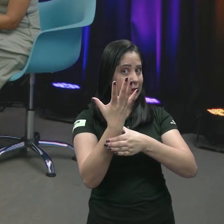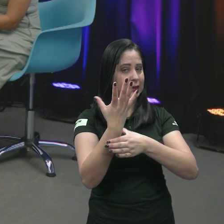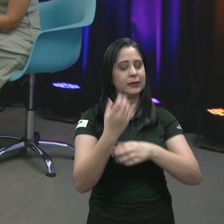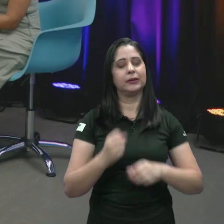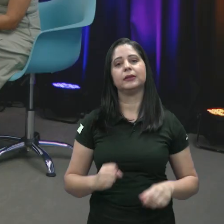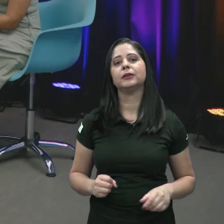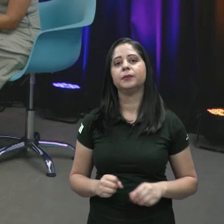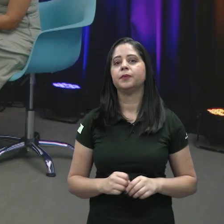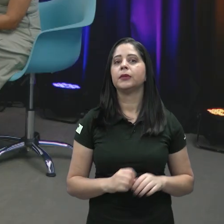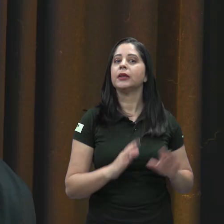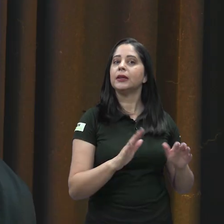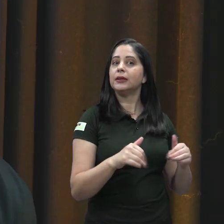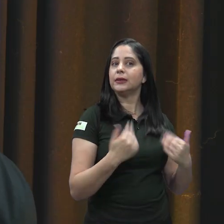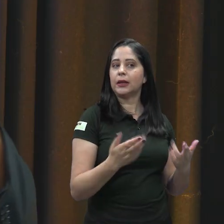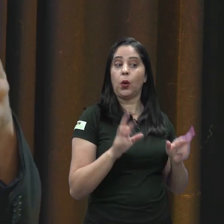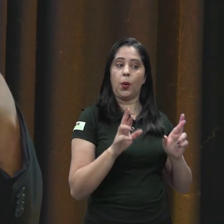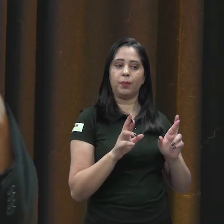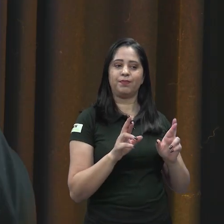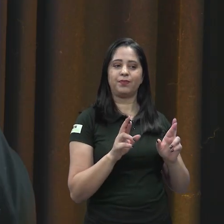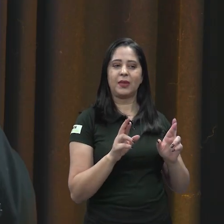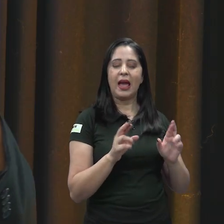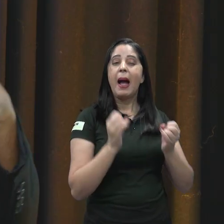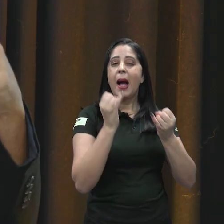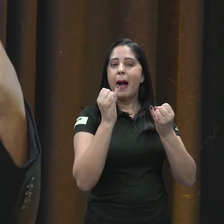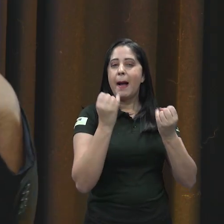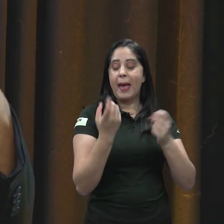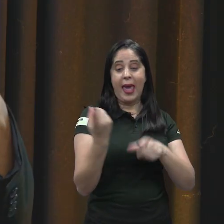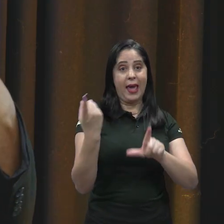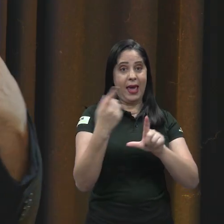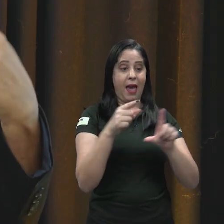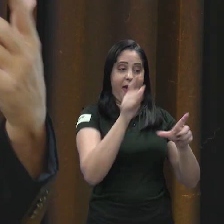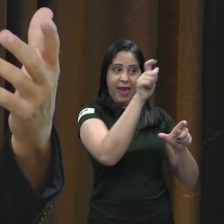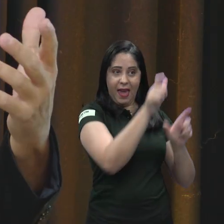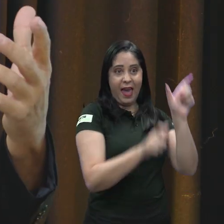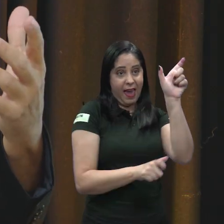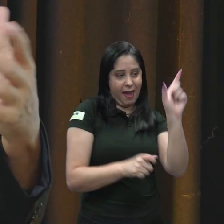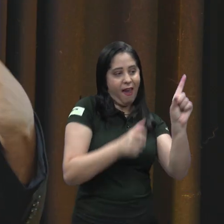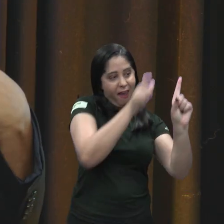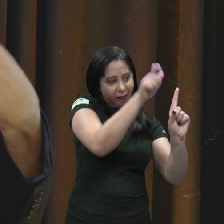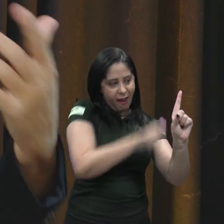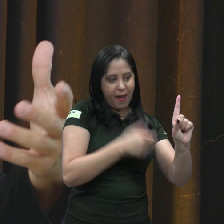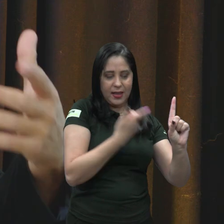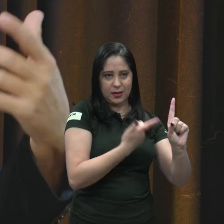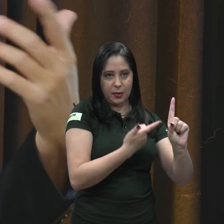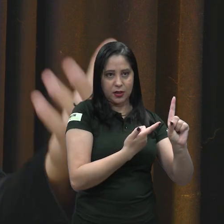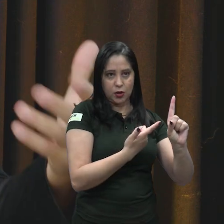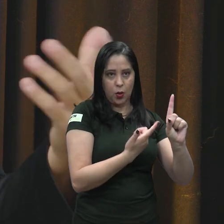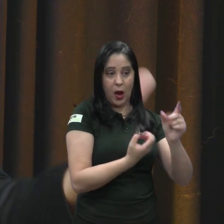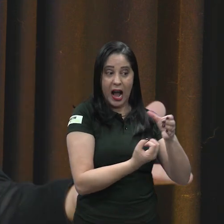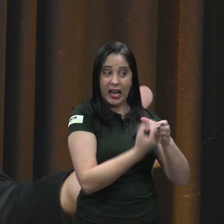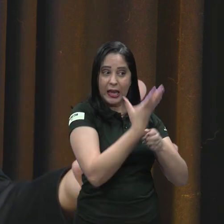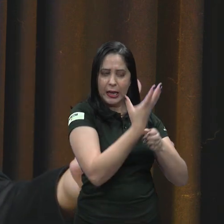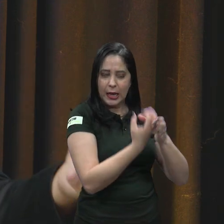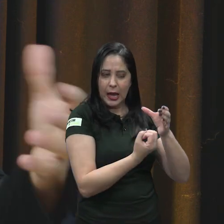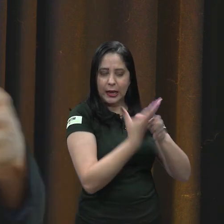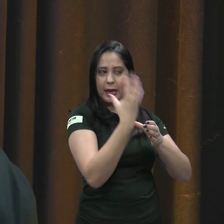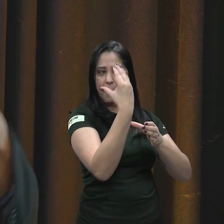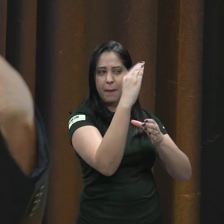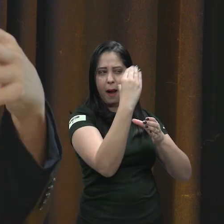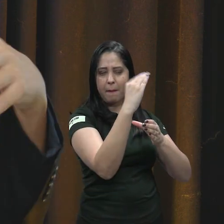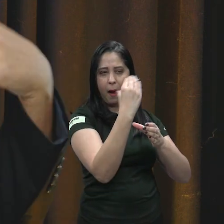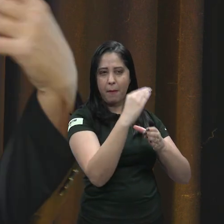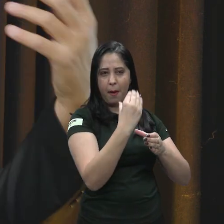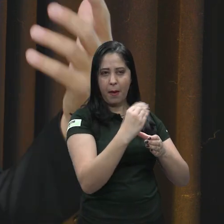Na verdade é muito parecido, mas assim, o creator, ele cria muito mais para entender as dores da comunidade. Então